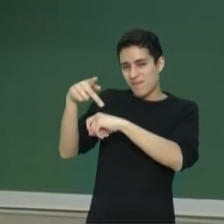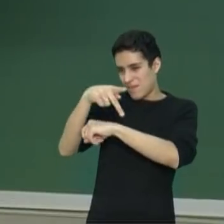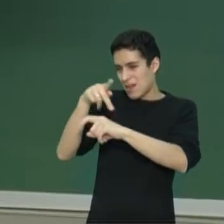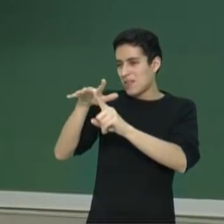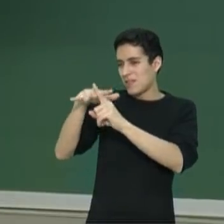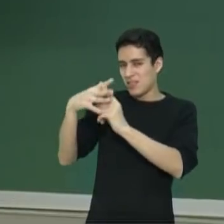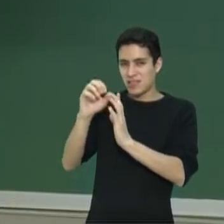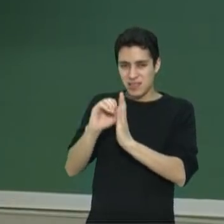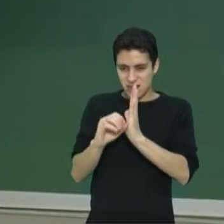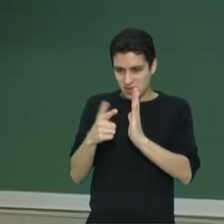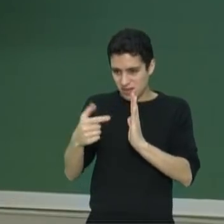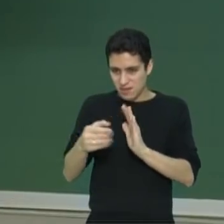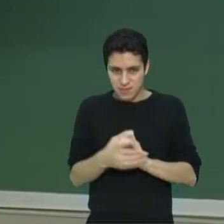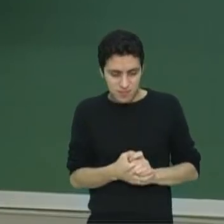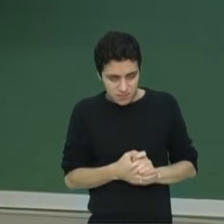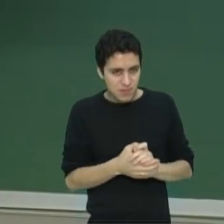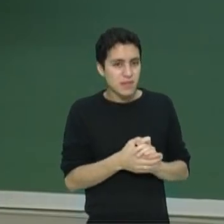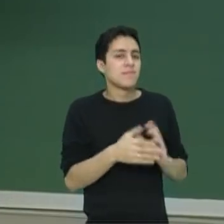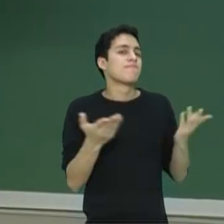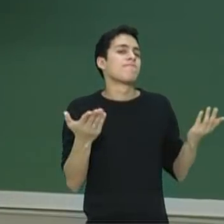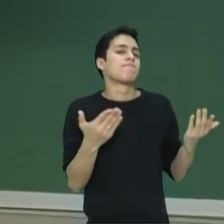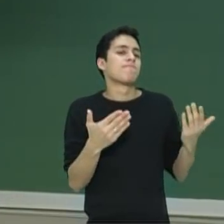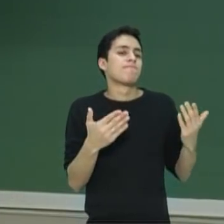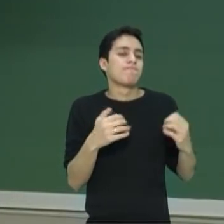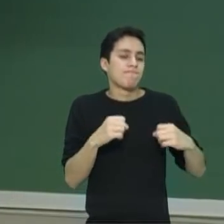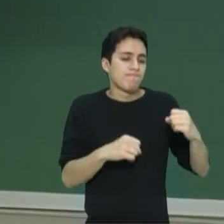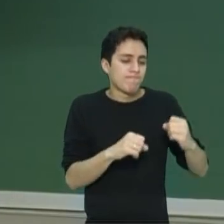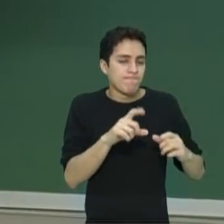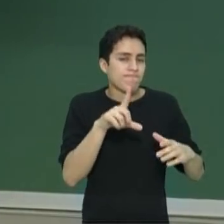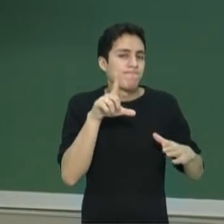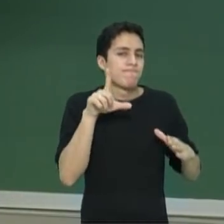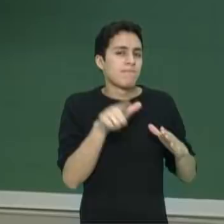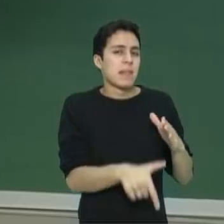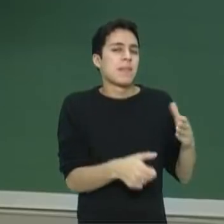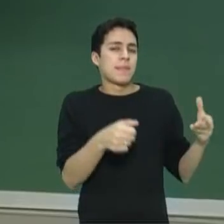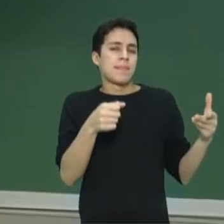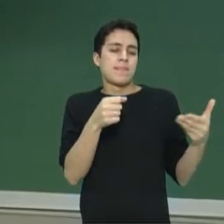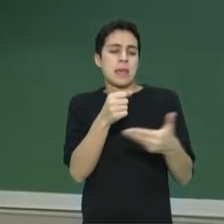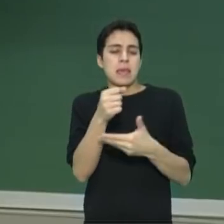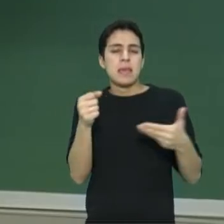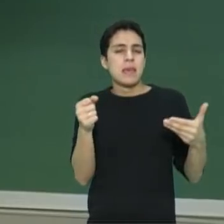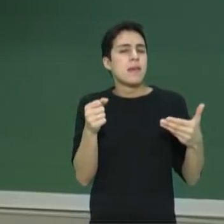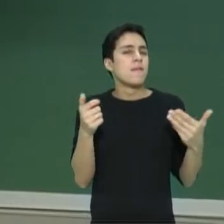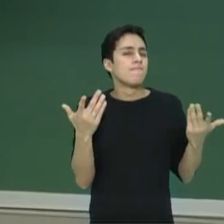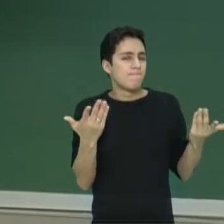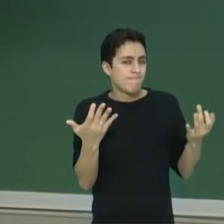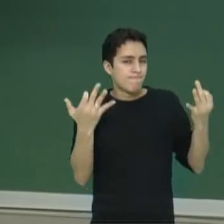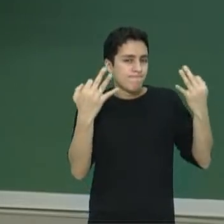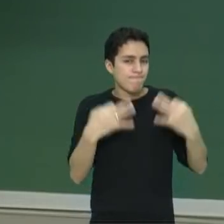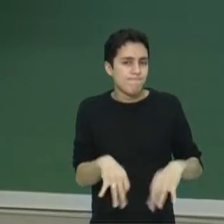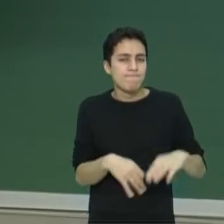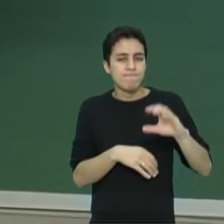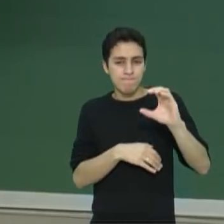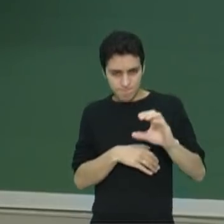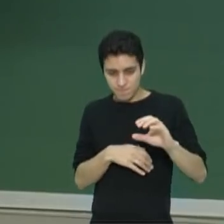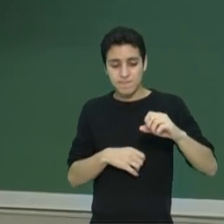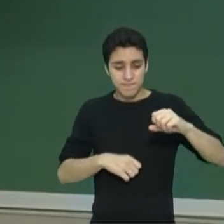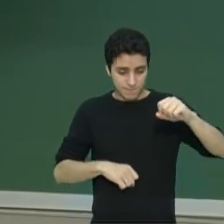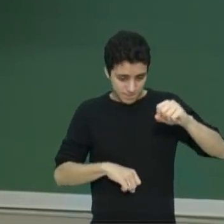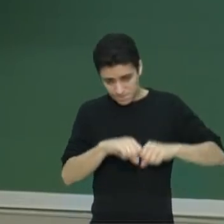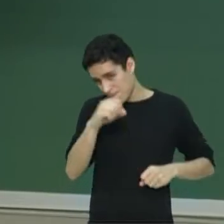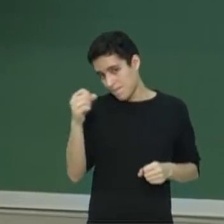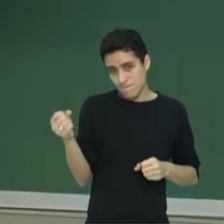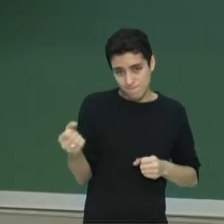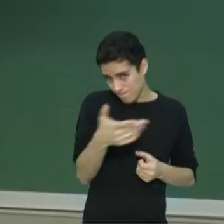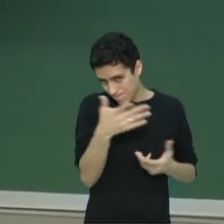XX. Industrialização tardia ou periférica? Opa, acho que vamos ficar com essa aqui, né? Com a letra C. A industrialização